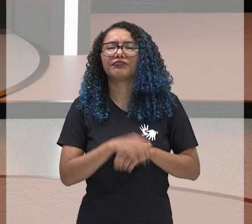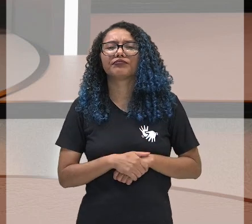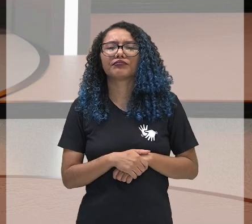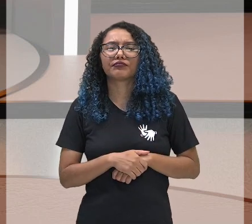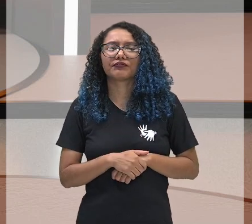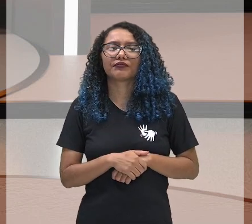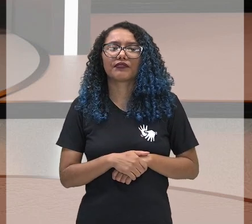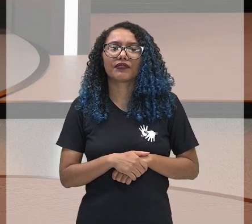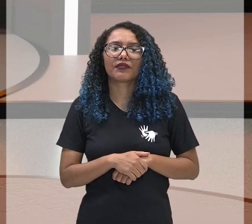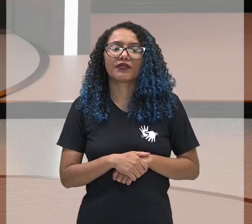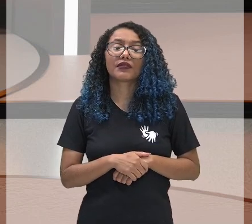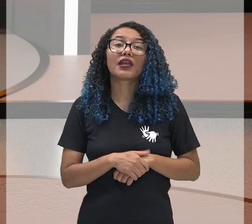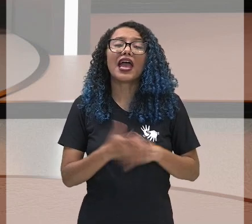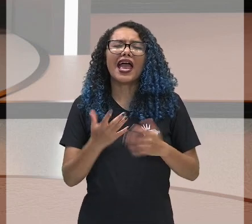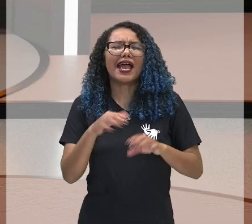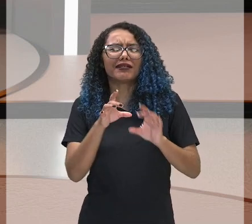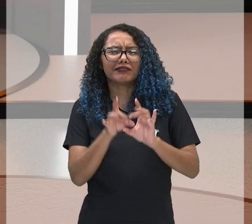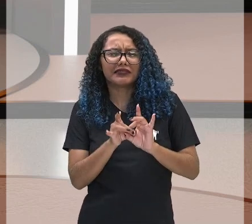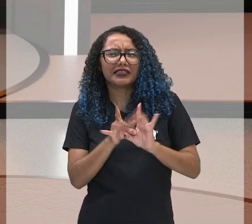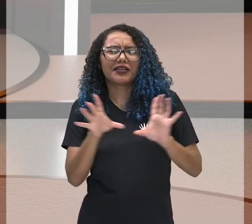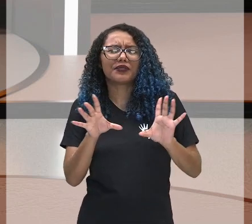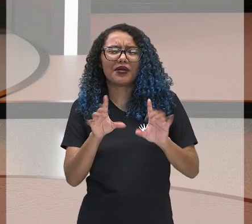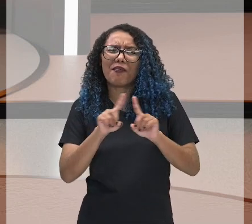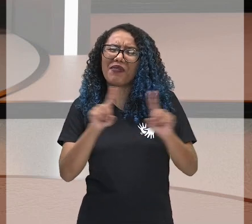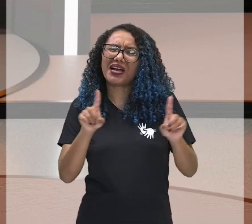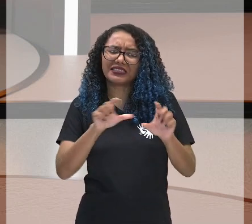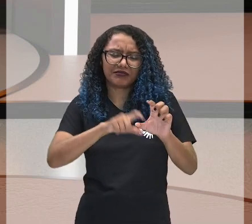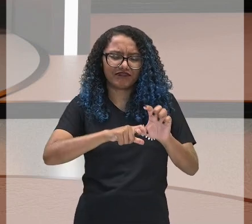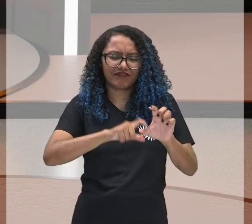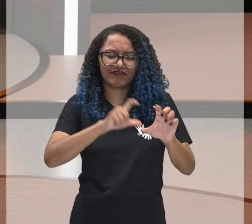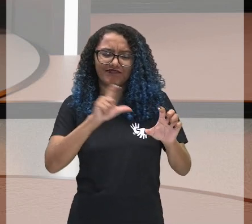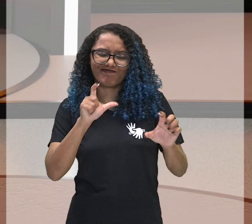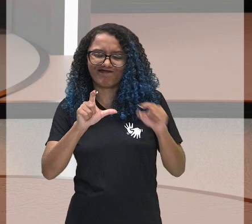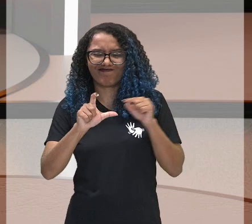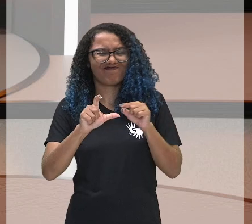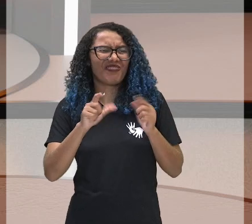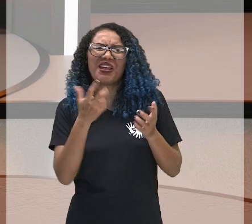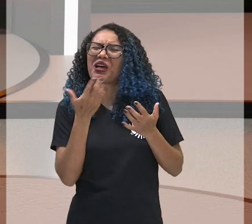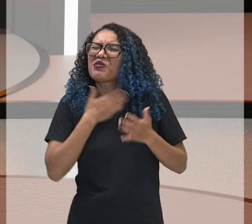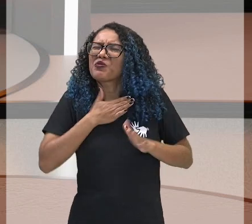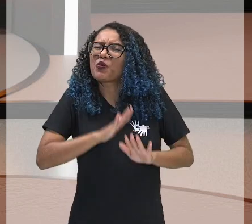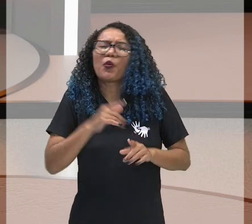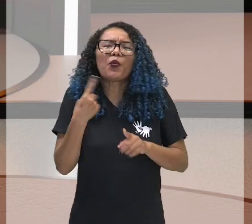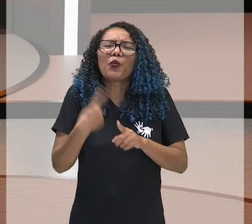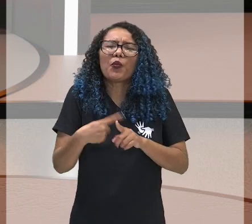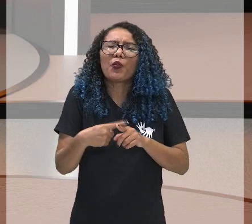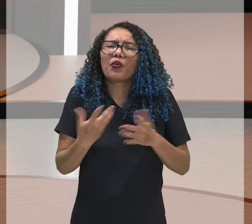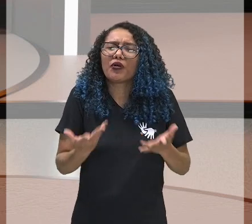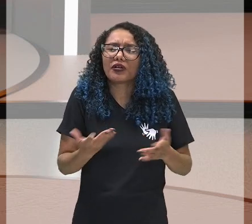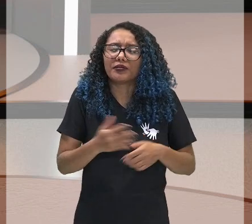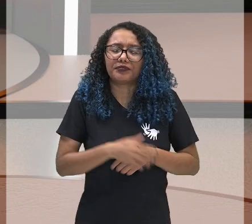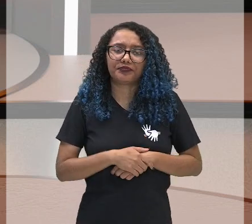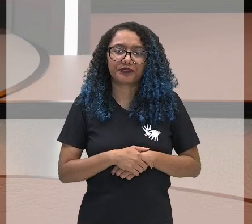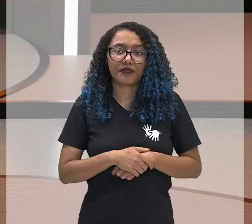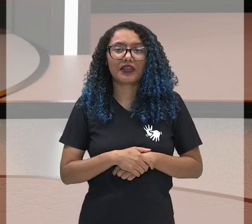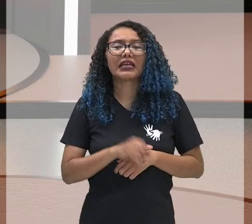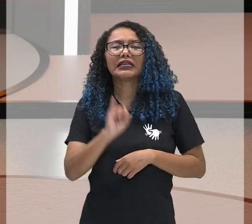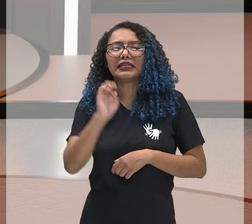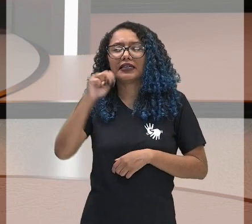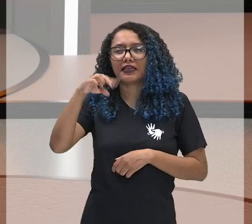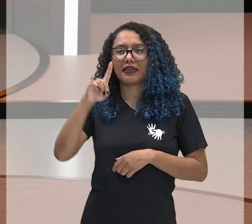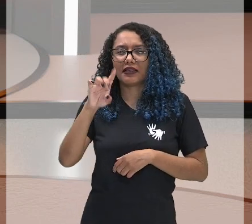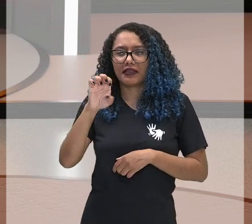O professor aqui, particularmente, não gosta de falar o termo independência. Por quê, gente? Quando a gente fala de